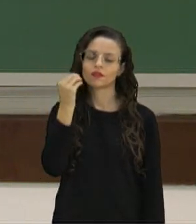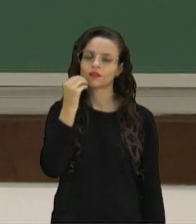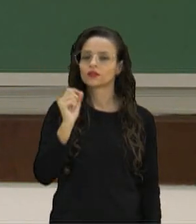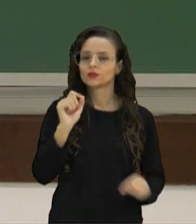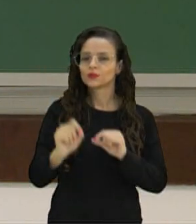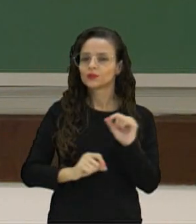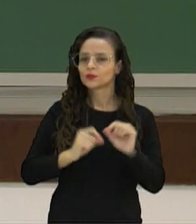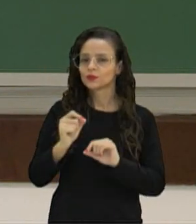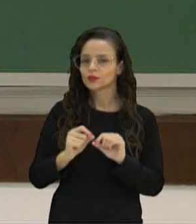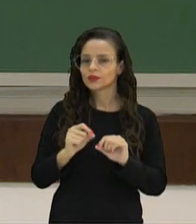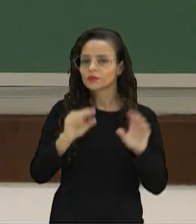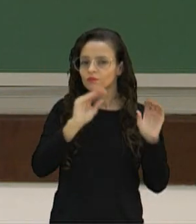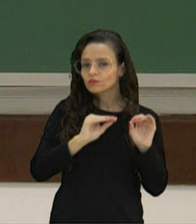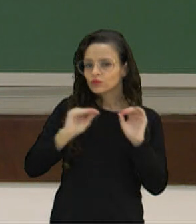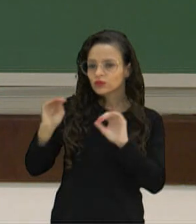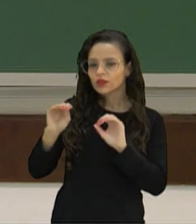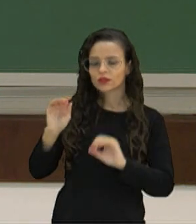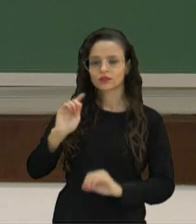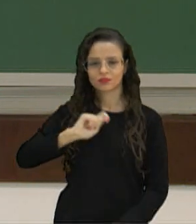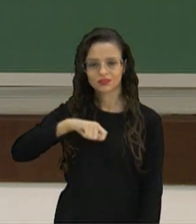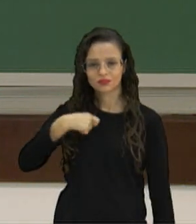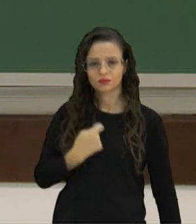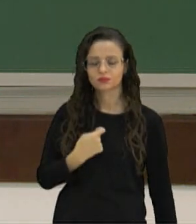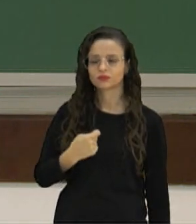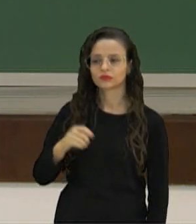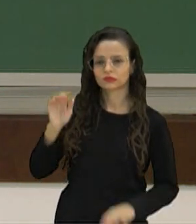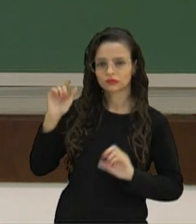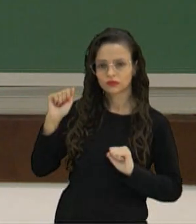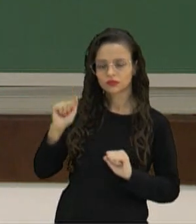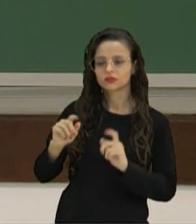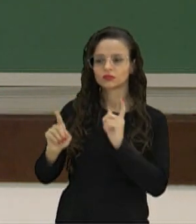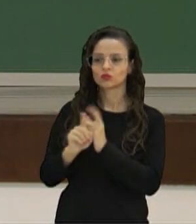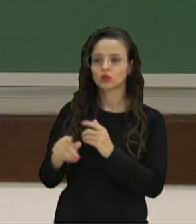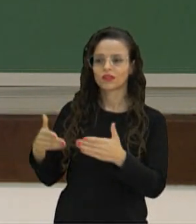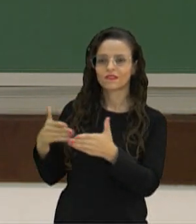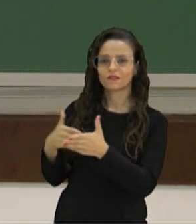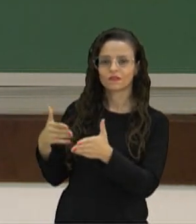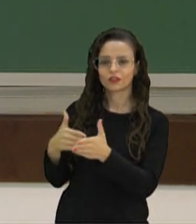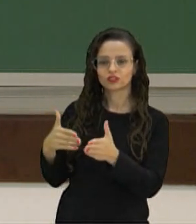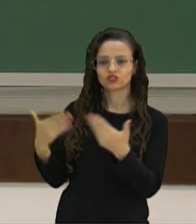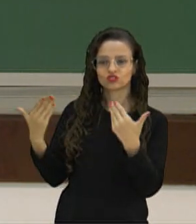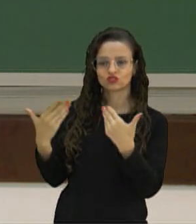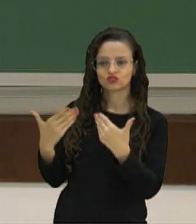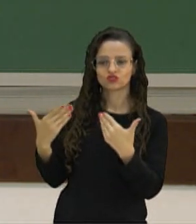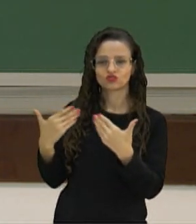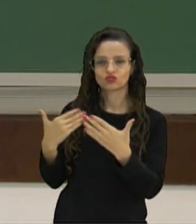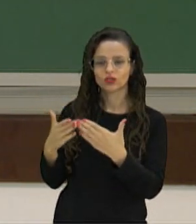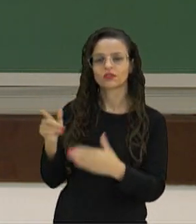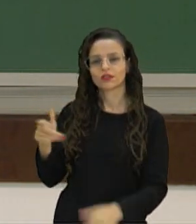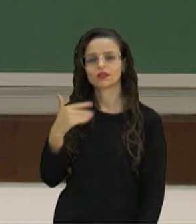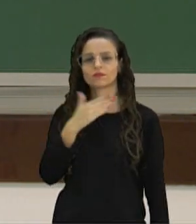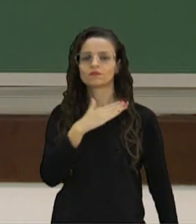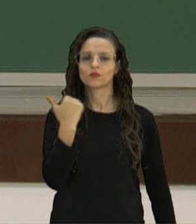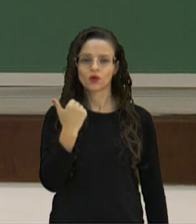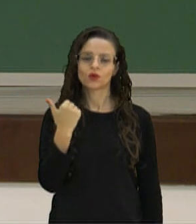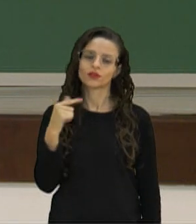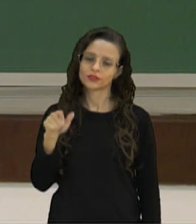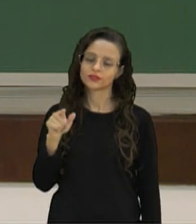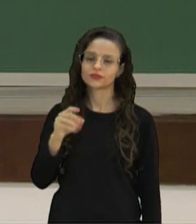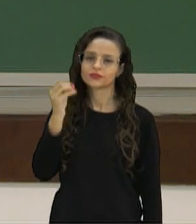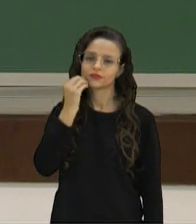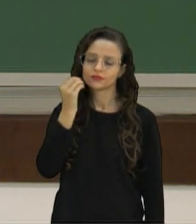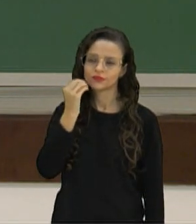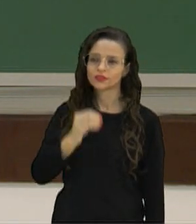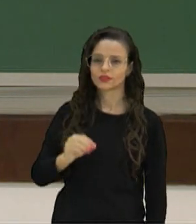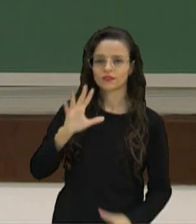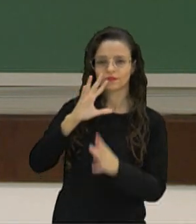passar para a Espanha através da fronteira, ele encontra a fronteira fechada e ele acaba morrendo tragicamente nessa tentativa